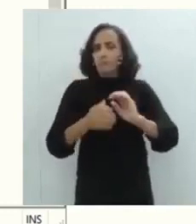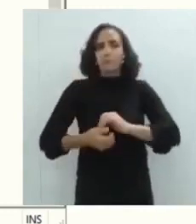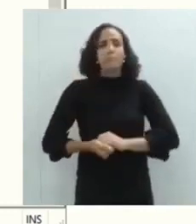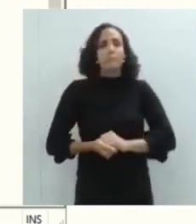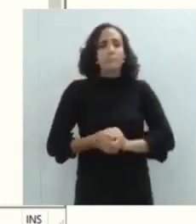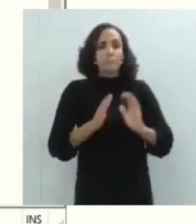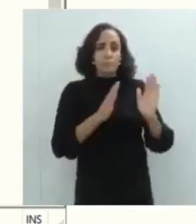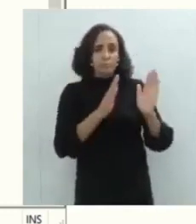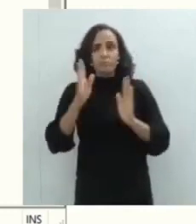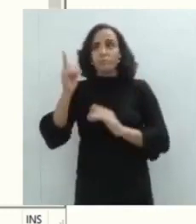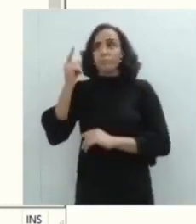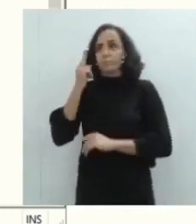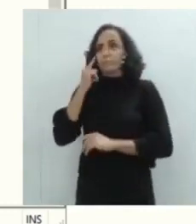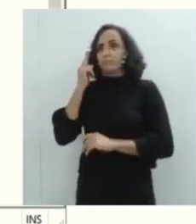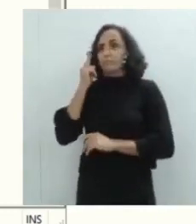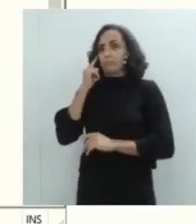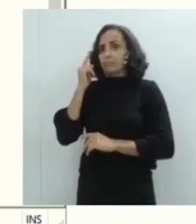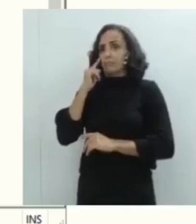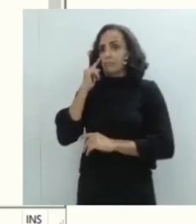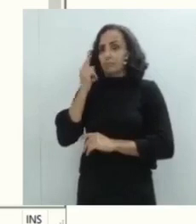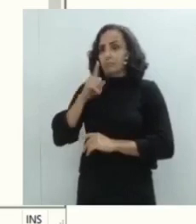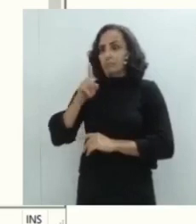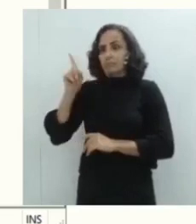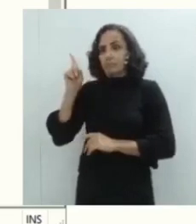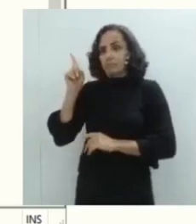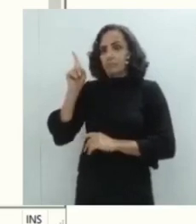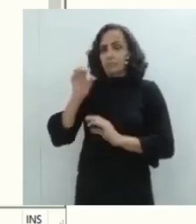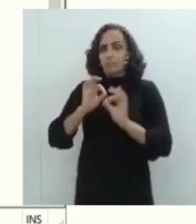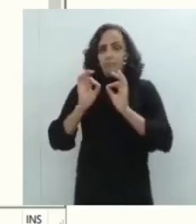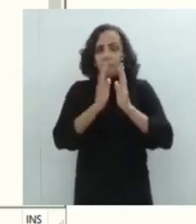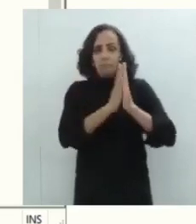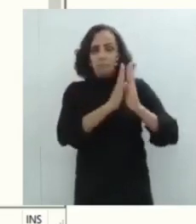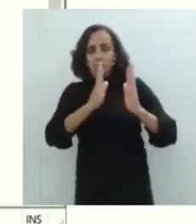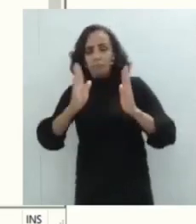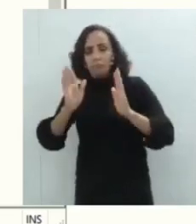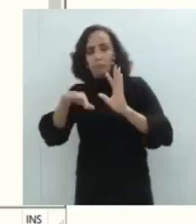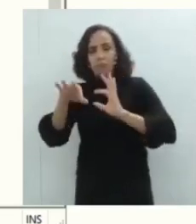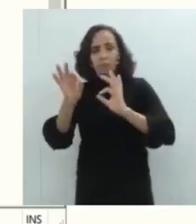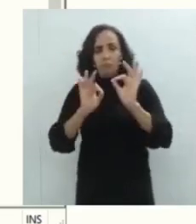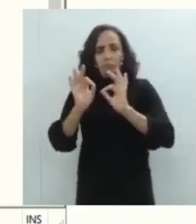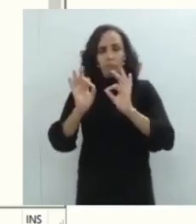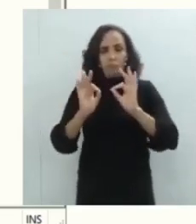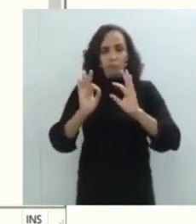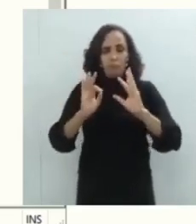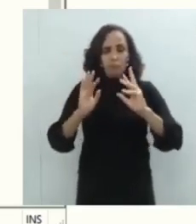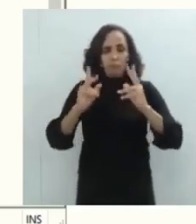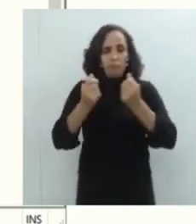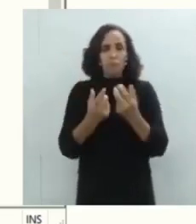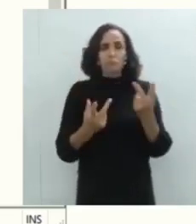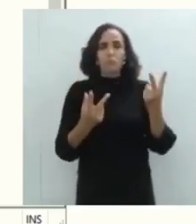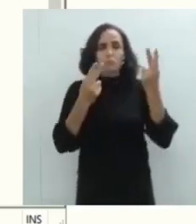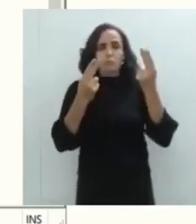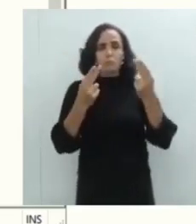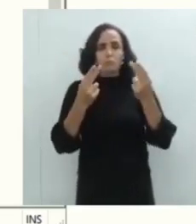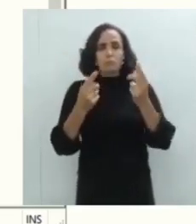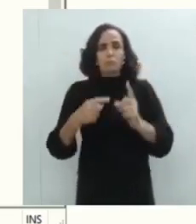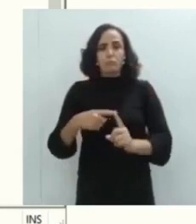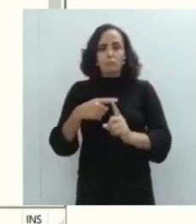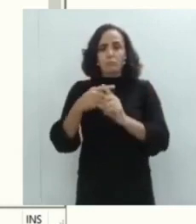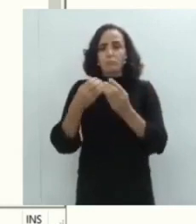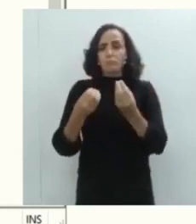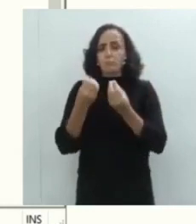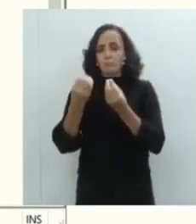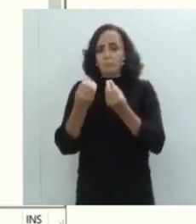Já aqui, ó, na variável lista, a gente está dizendo que a variável lista é igual a